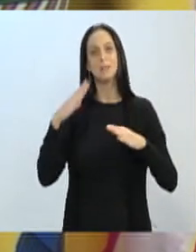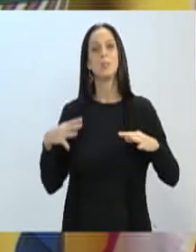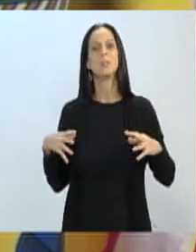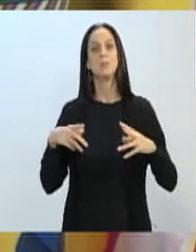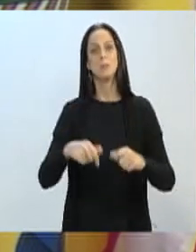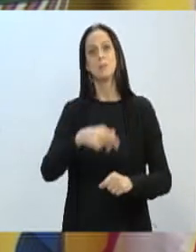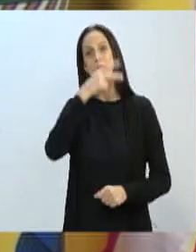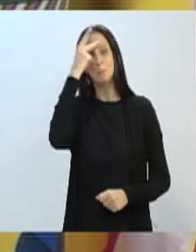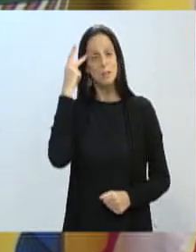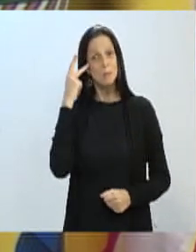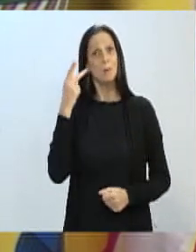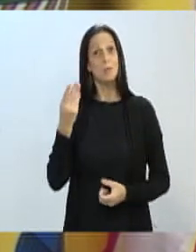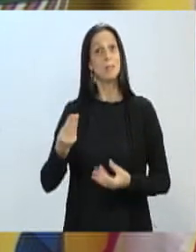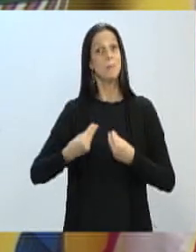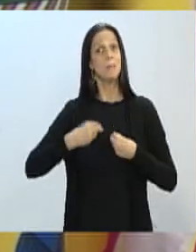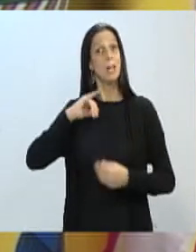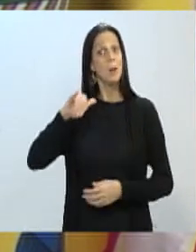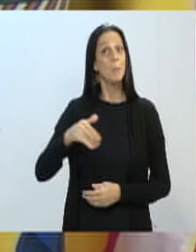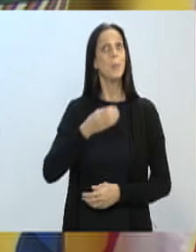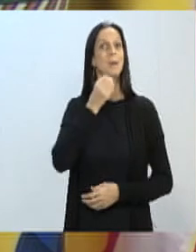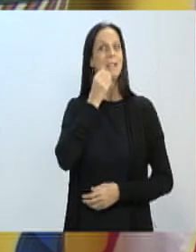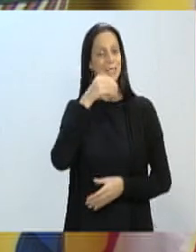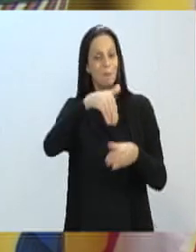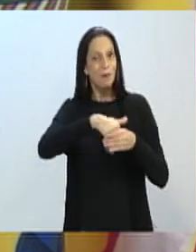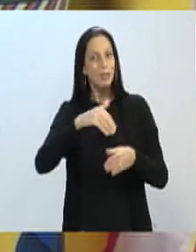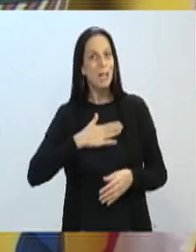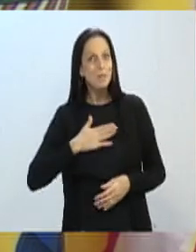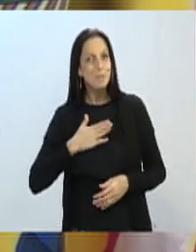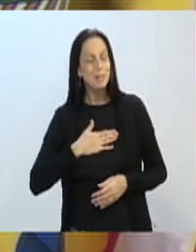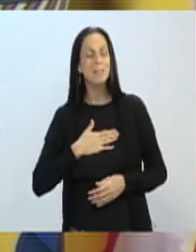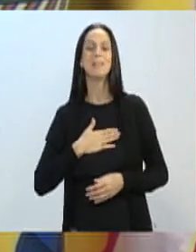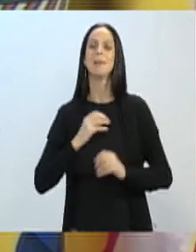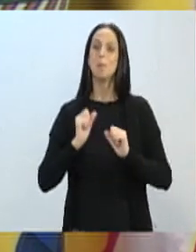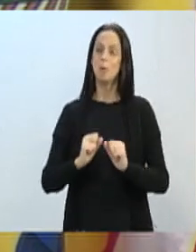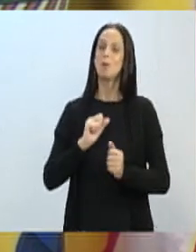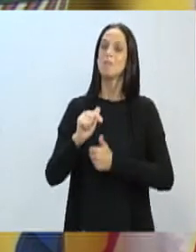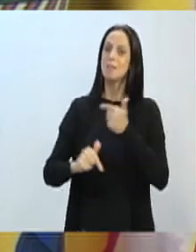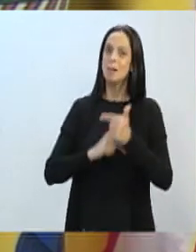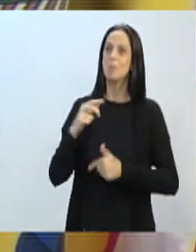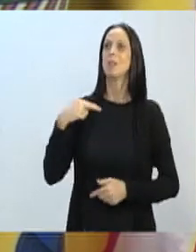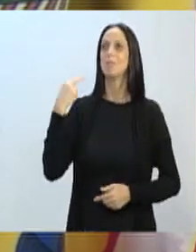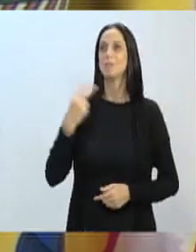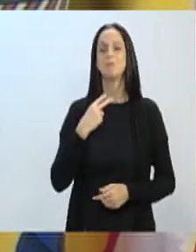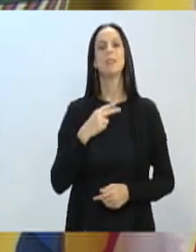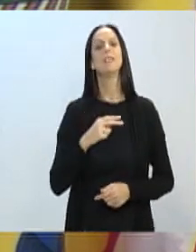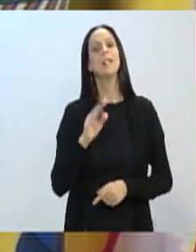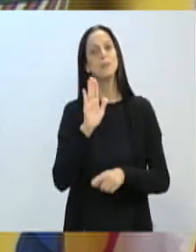todos aqueles que me deram oportunidade de estar na vida pública de ser uma pessoa melhor e de ajudar a fazer a cidade que eu amo você é melhor obrigado